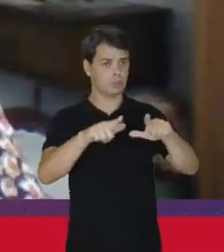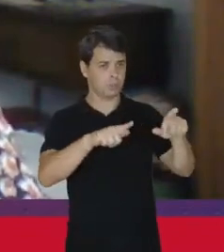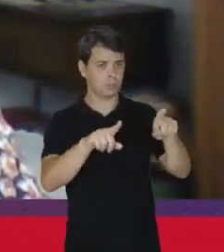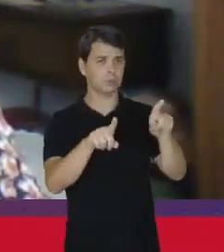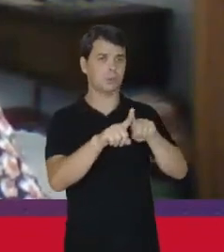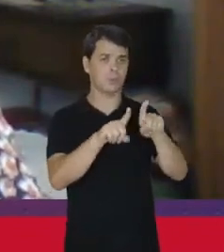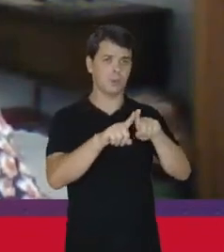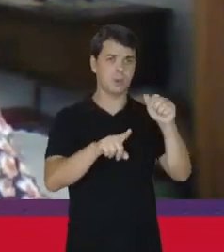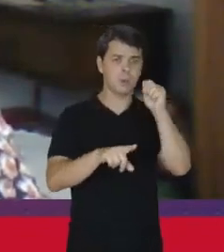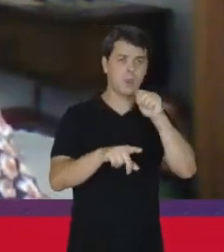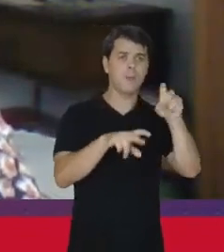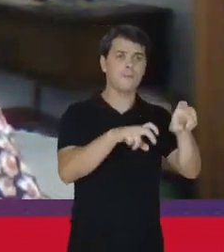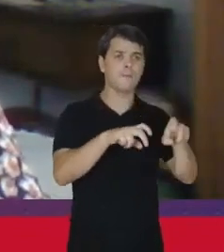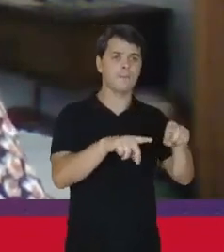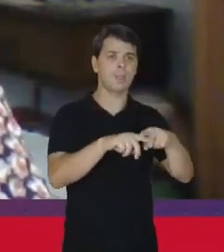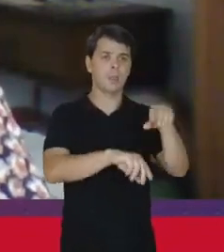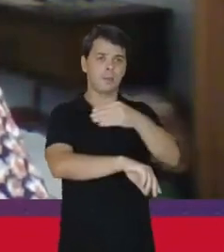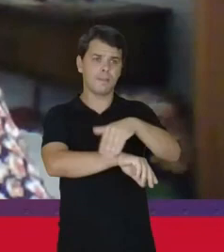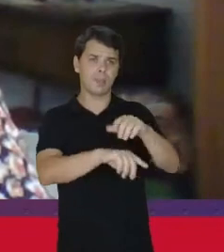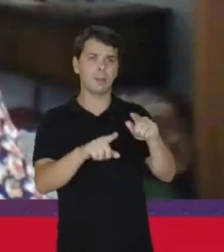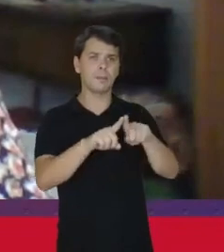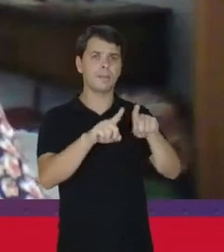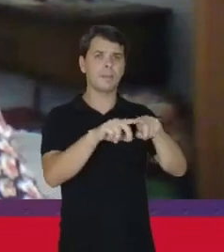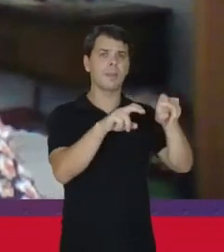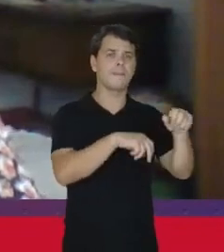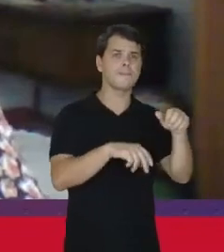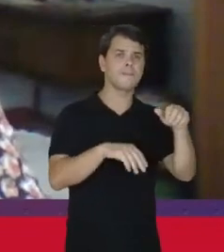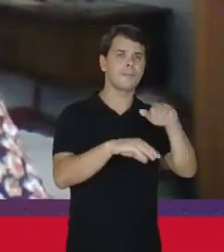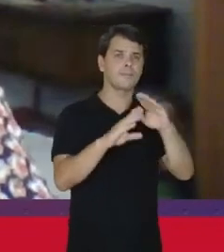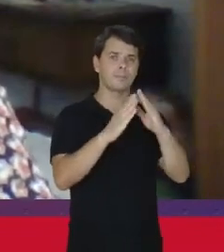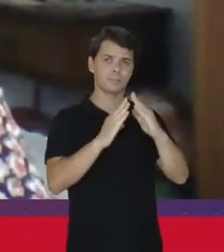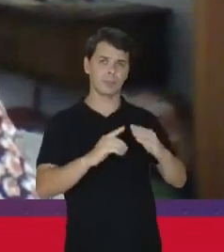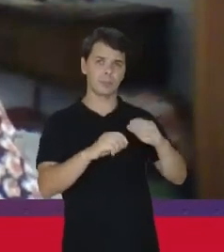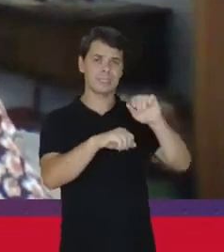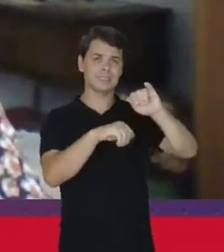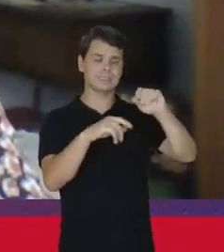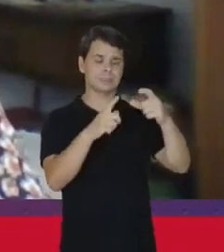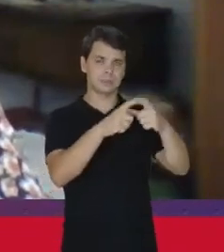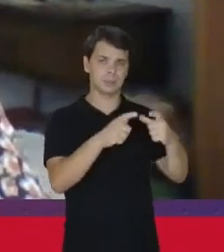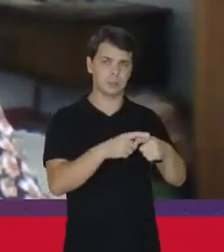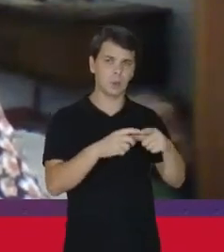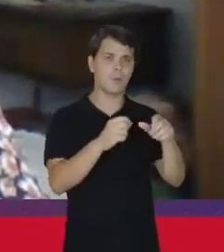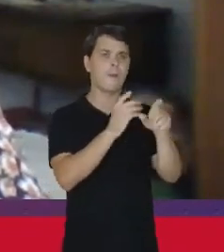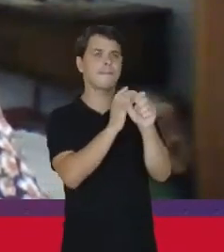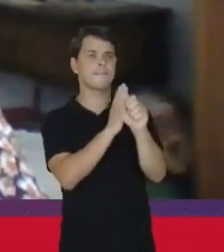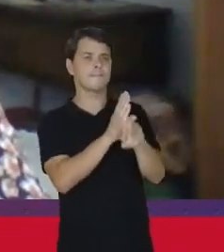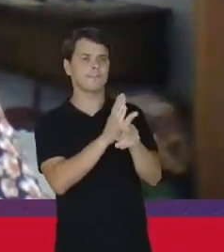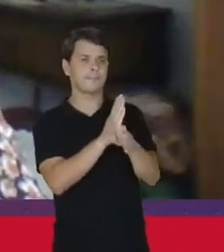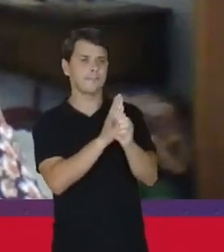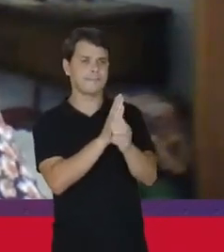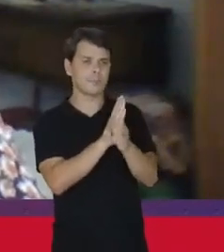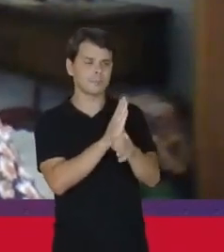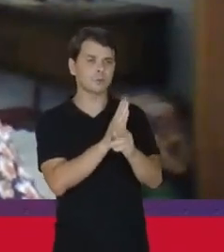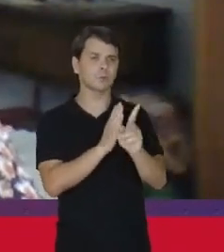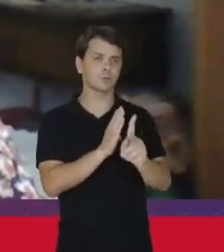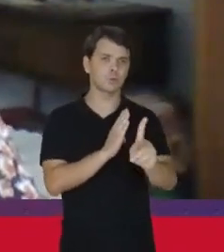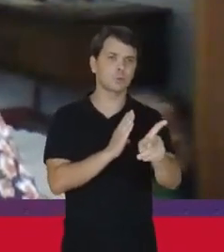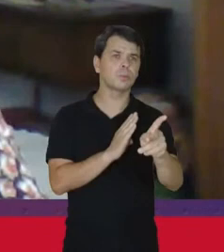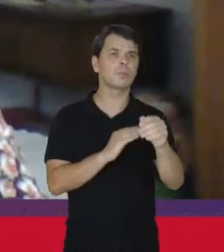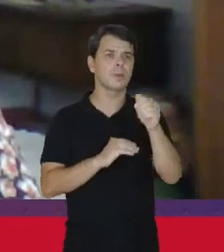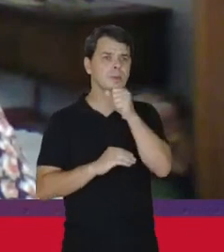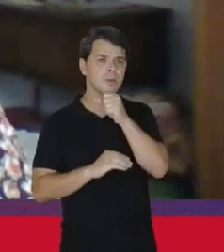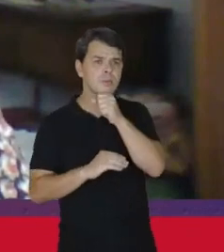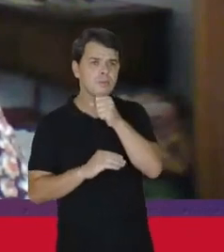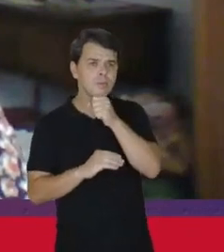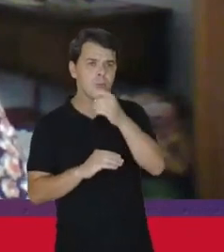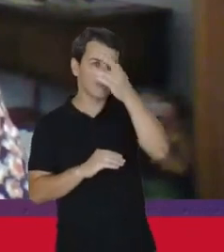as trabalhadoras urbanas e rurais. A Assistência Social, que são os programas como benefício de prestação continuada para idosos,